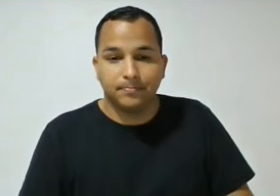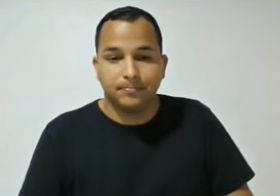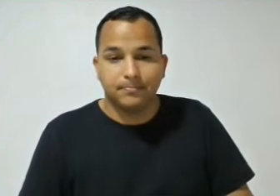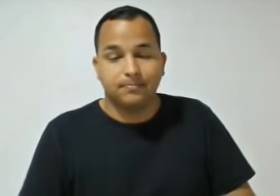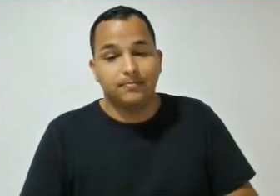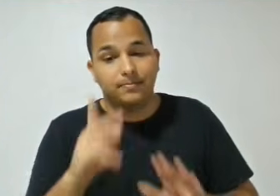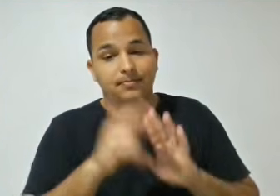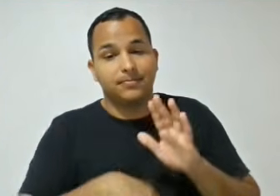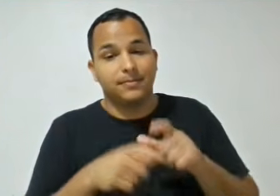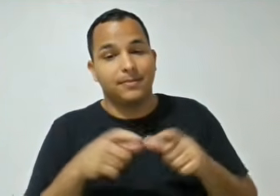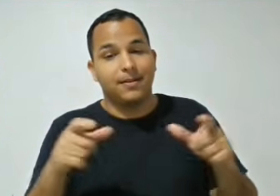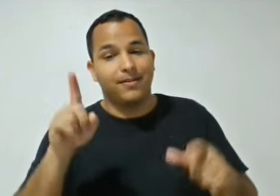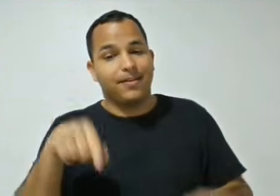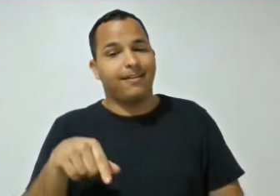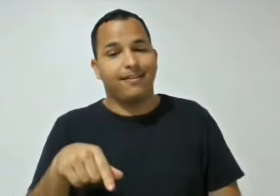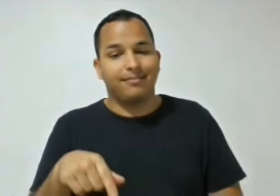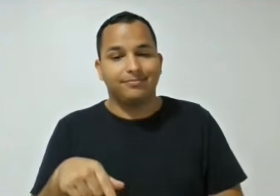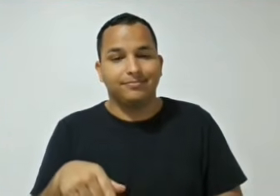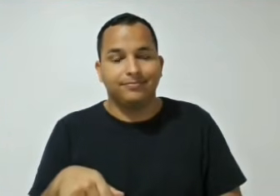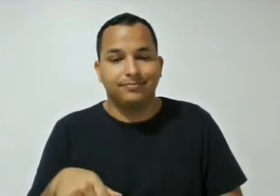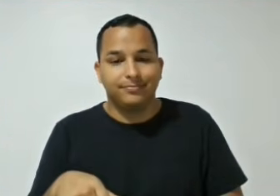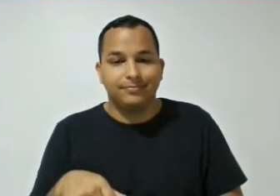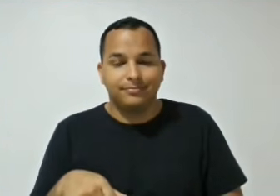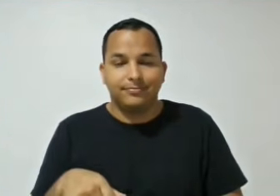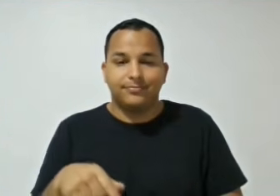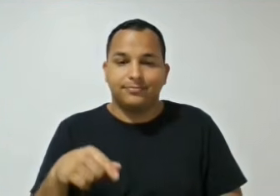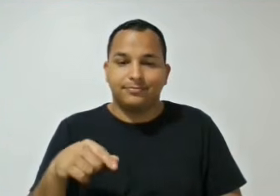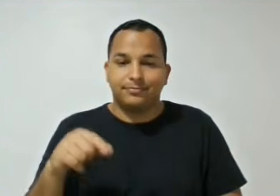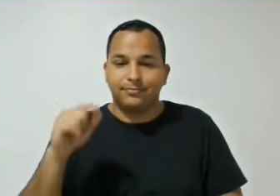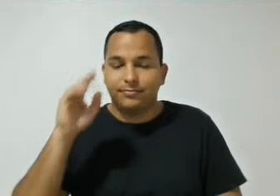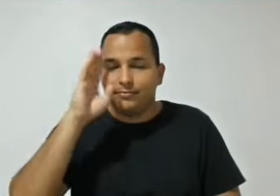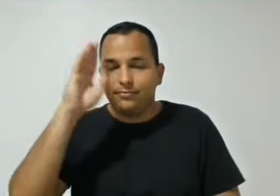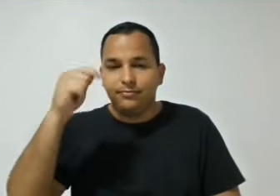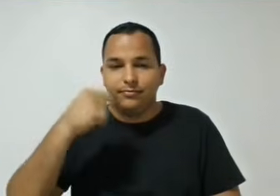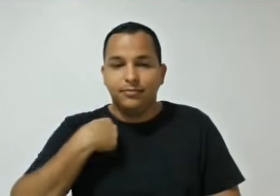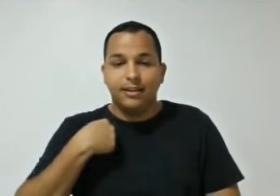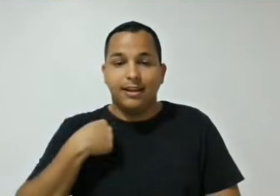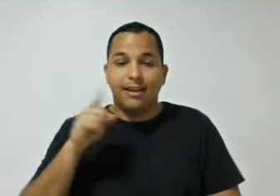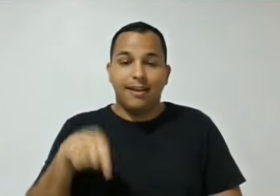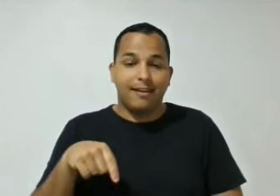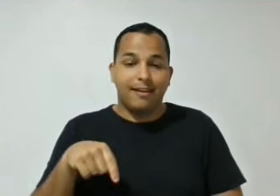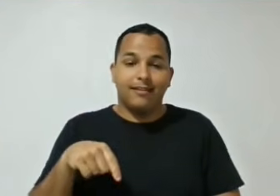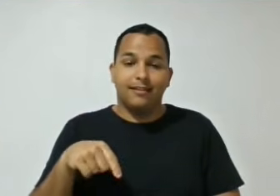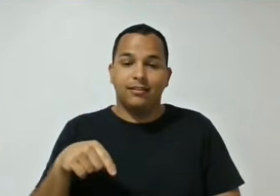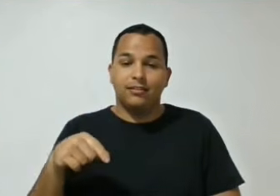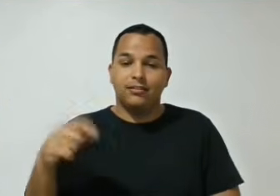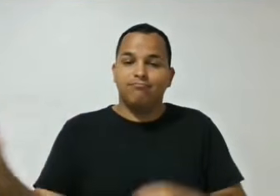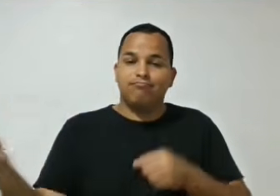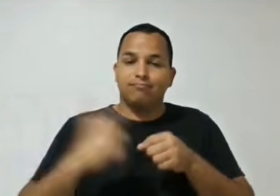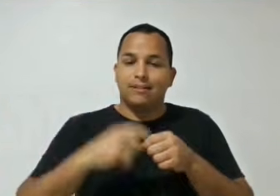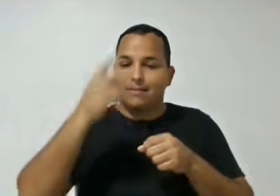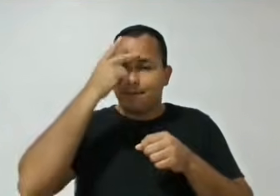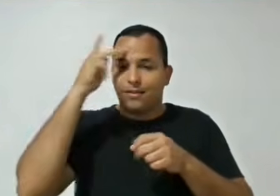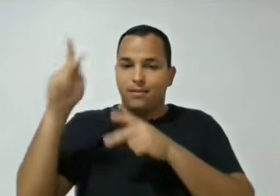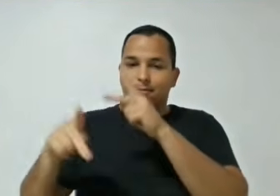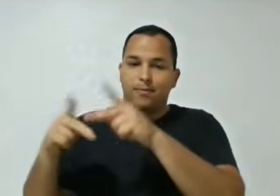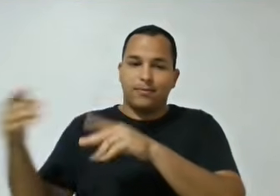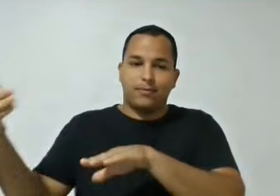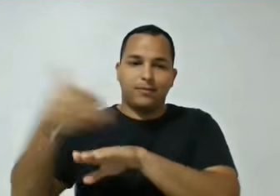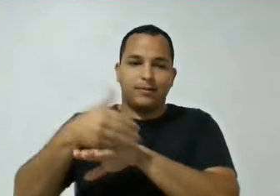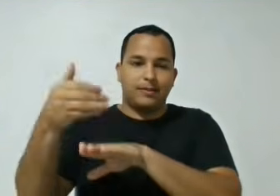projeto, meu projeto especialmente, seria esse de reconduzir a comunidade para dentro da